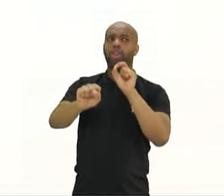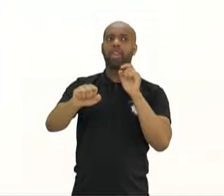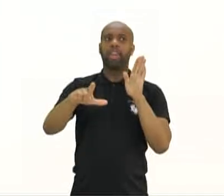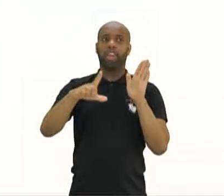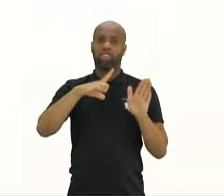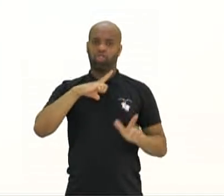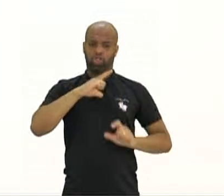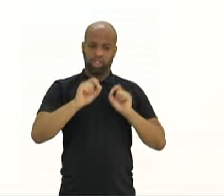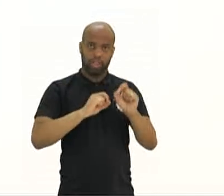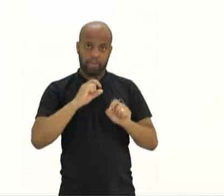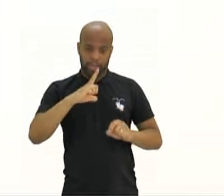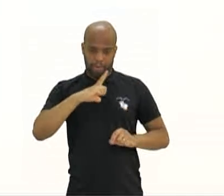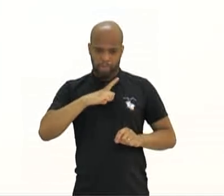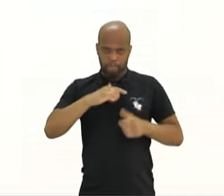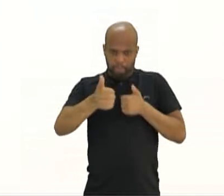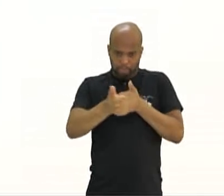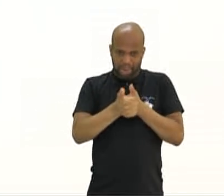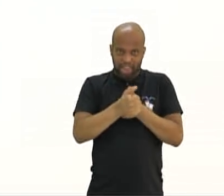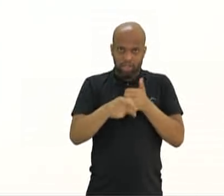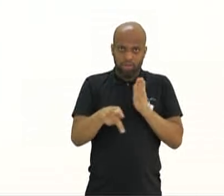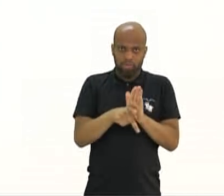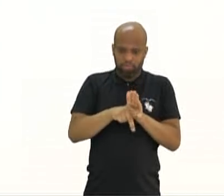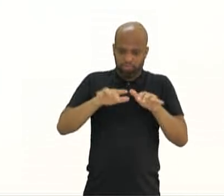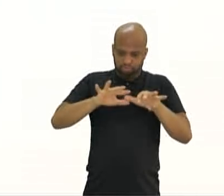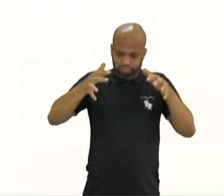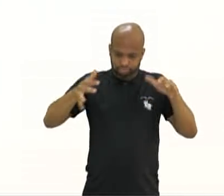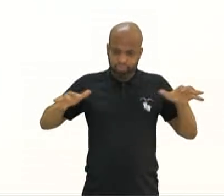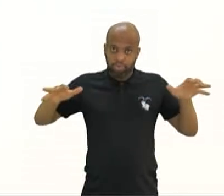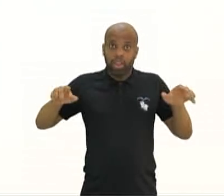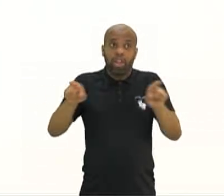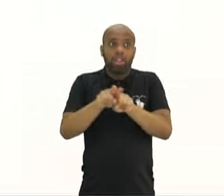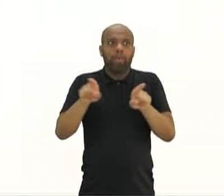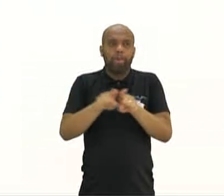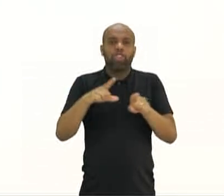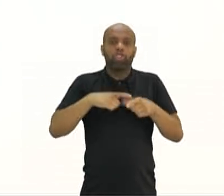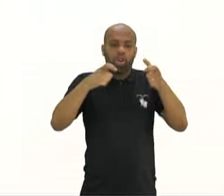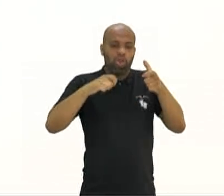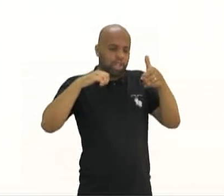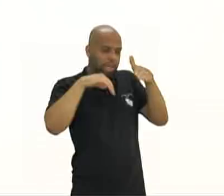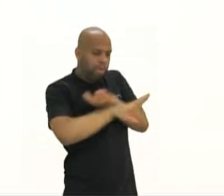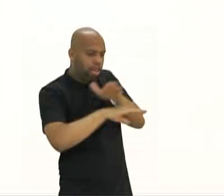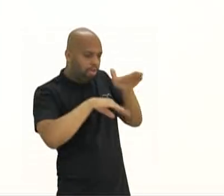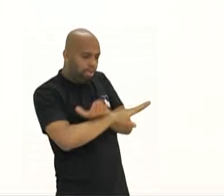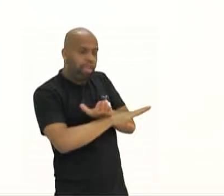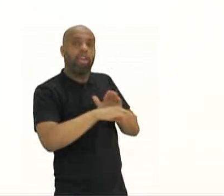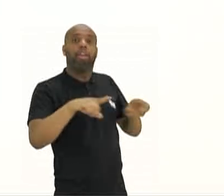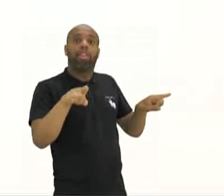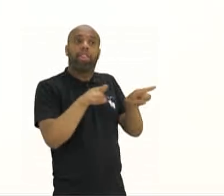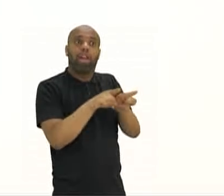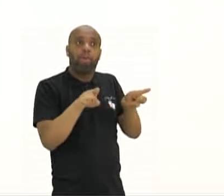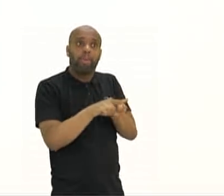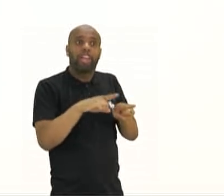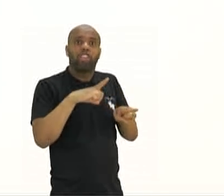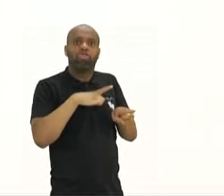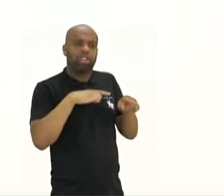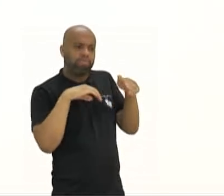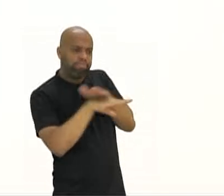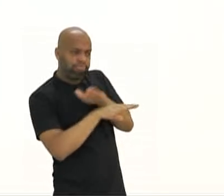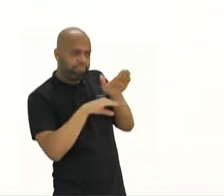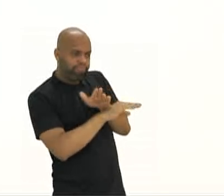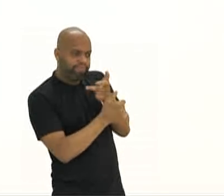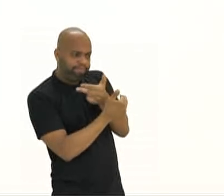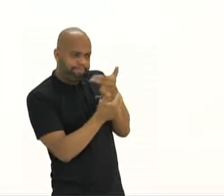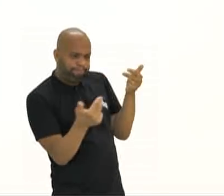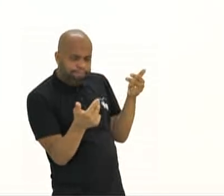à costa e também depósitos, onde eles mantinham ali guardado uma carga e mantinham